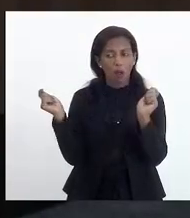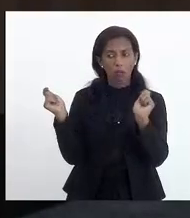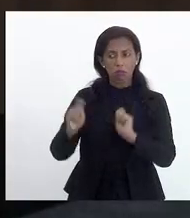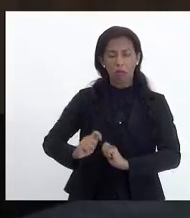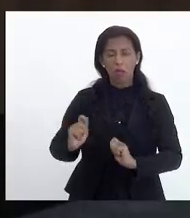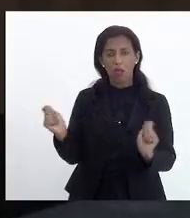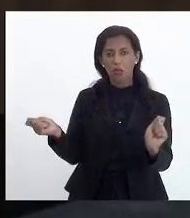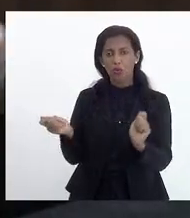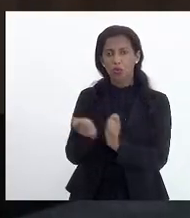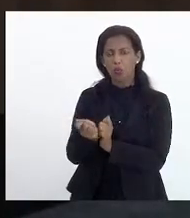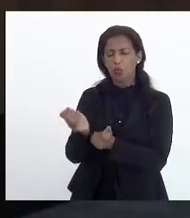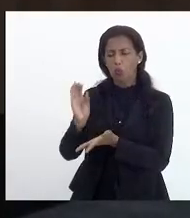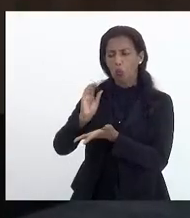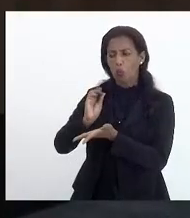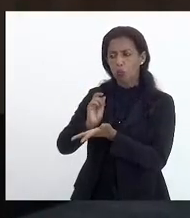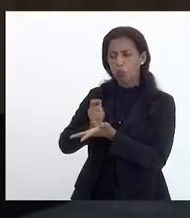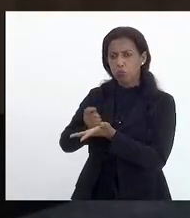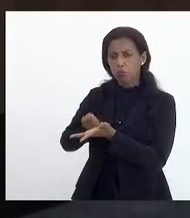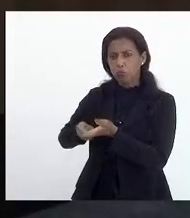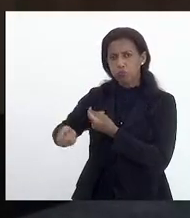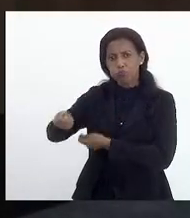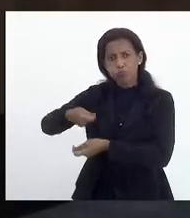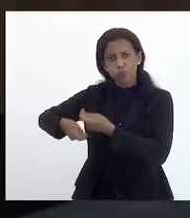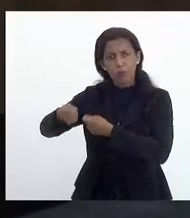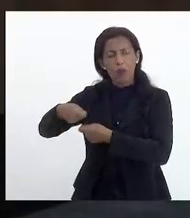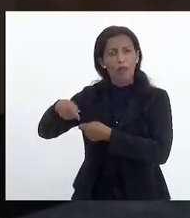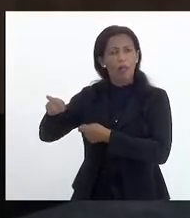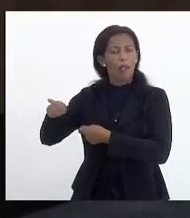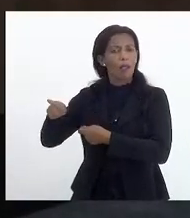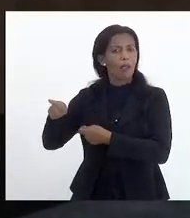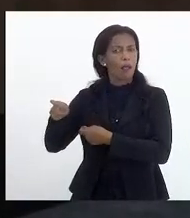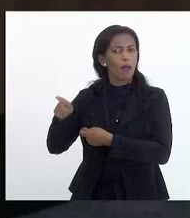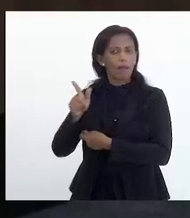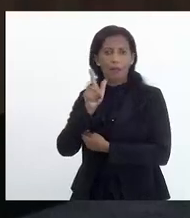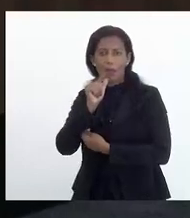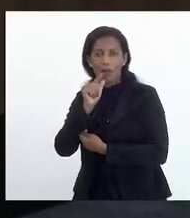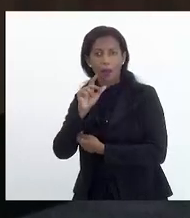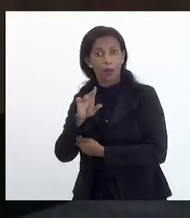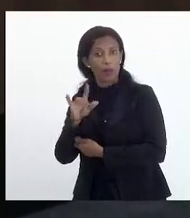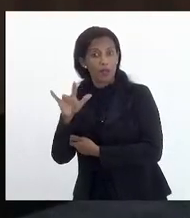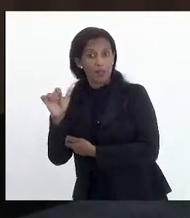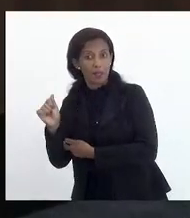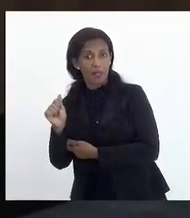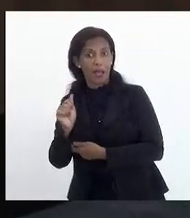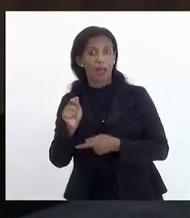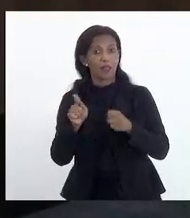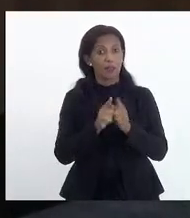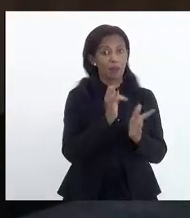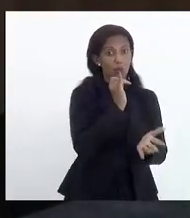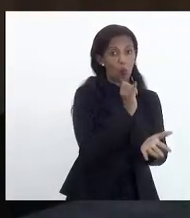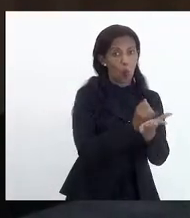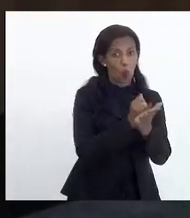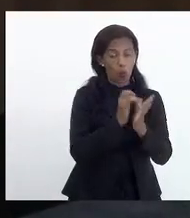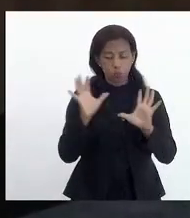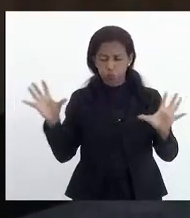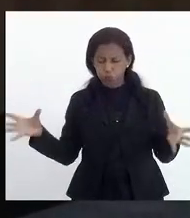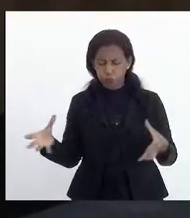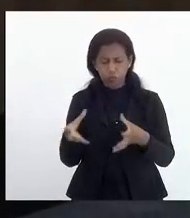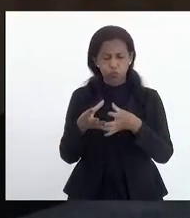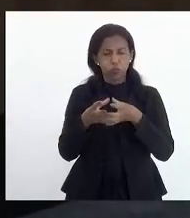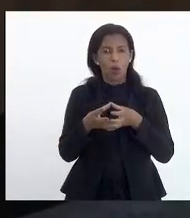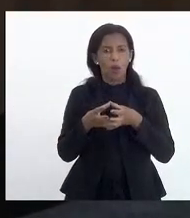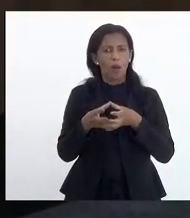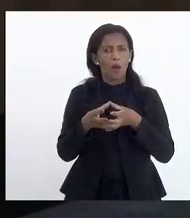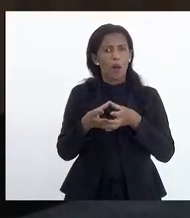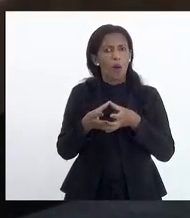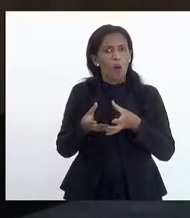da SEDAI e com o aumento real da arrecadação, nós pudéssemos apresentar um grande projeto de investimentos para o Estado do